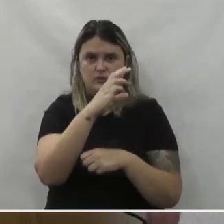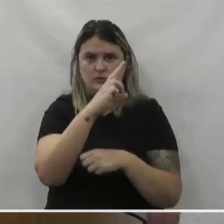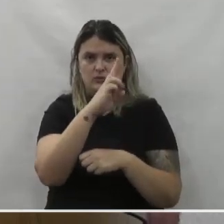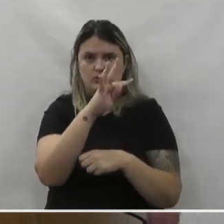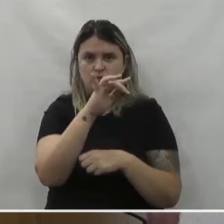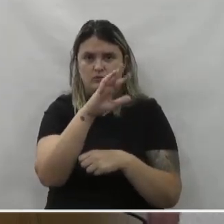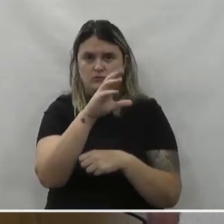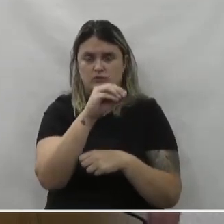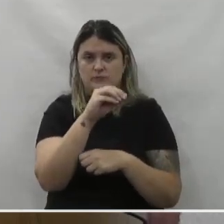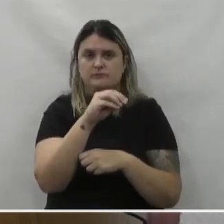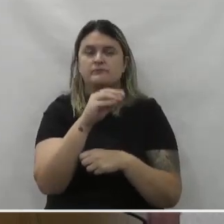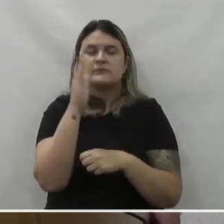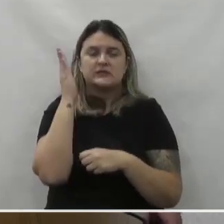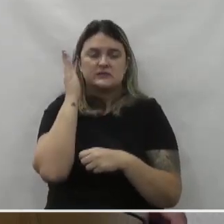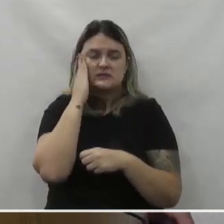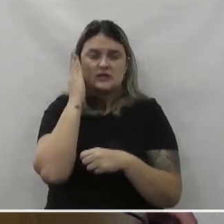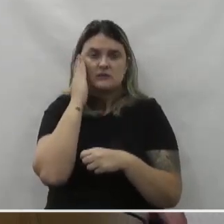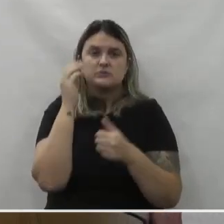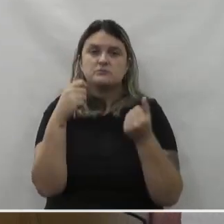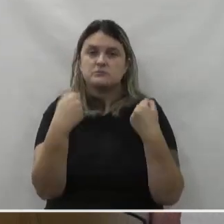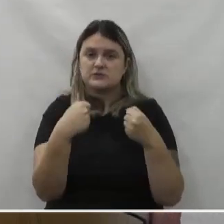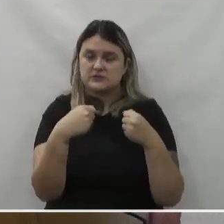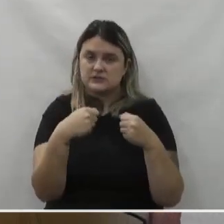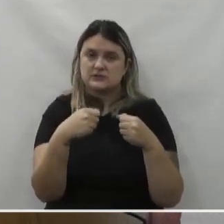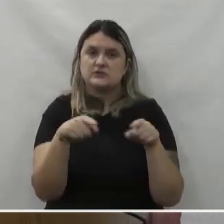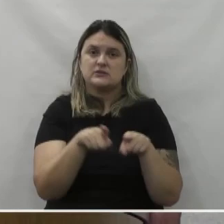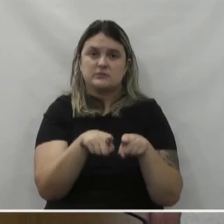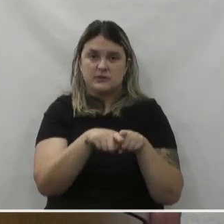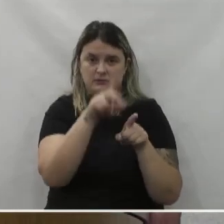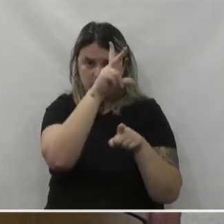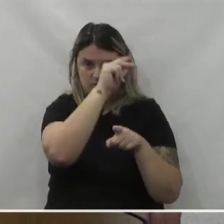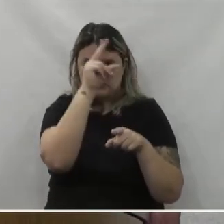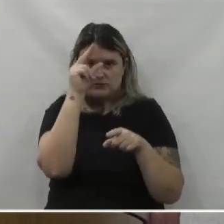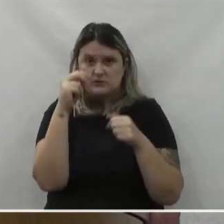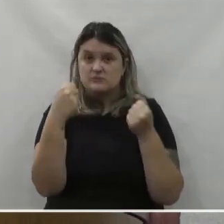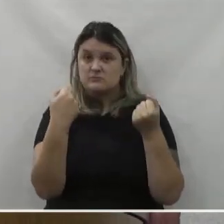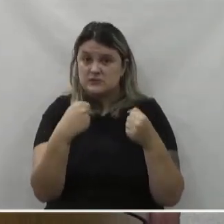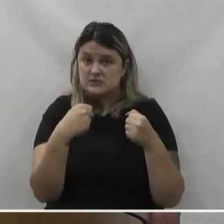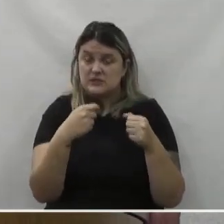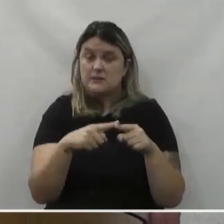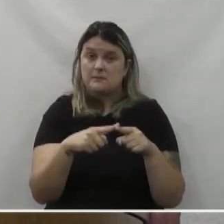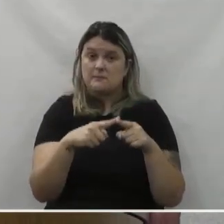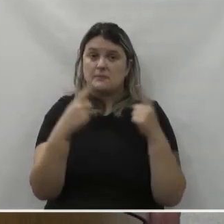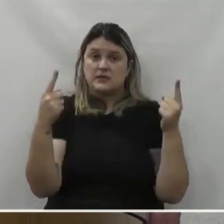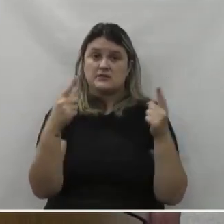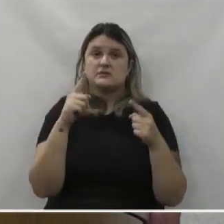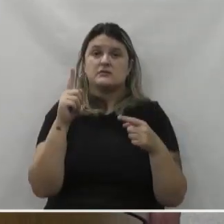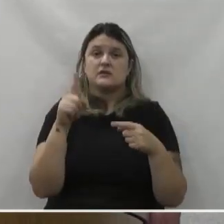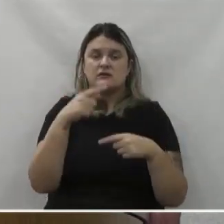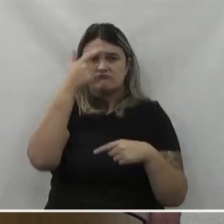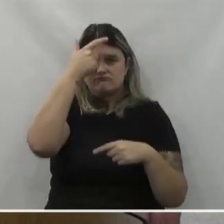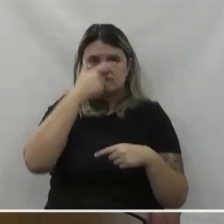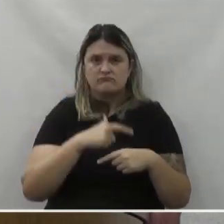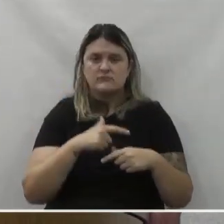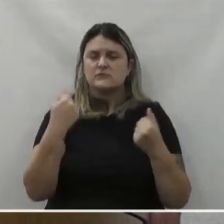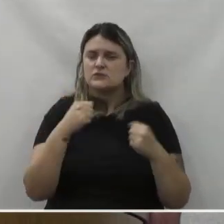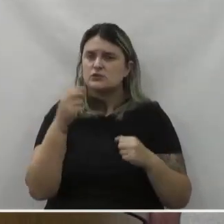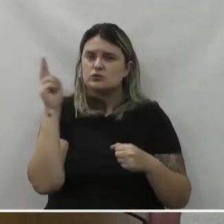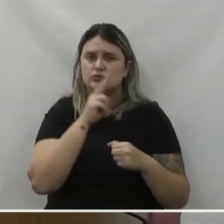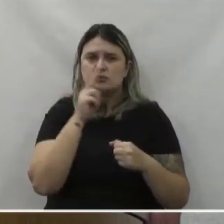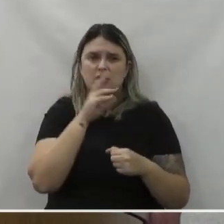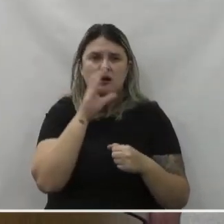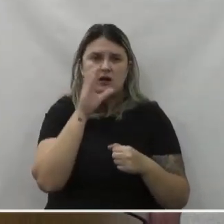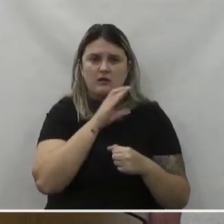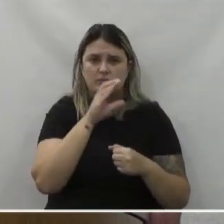que isso daí é uma prerrogativa da prefeitura, mas essa daí é uma ação para a gente estar agilizando